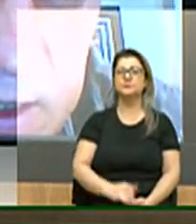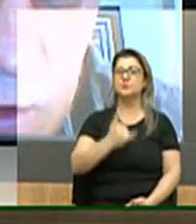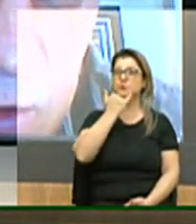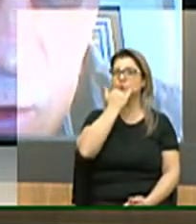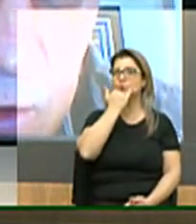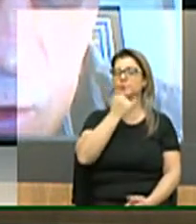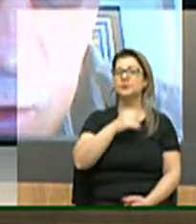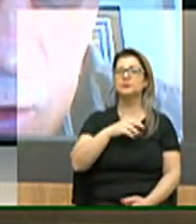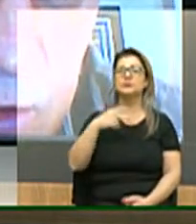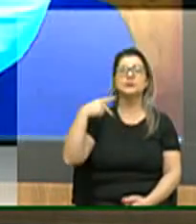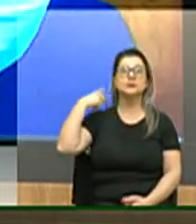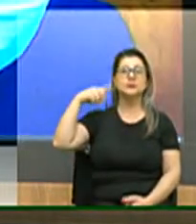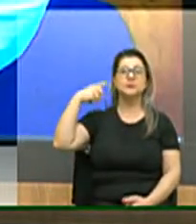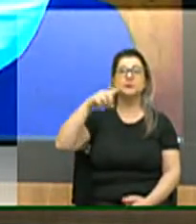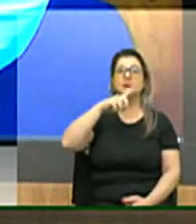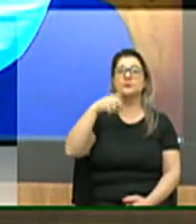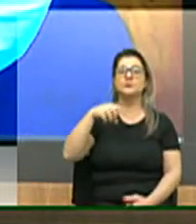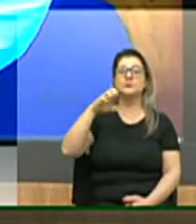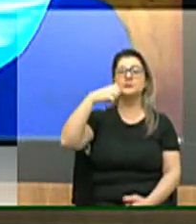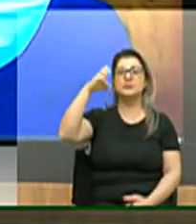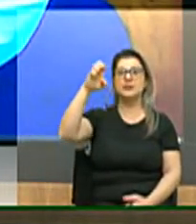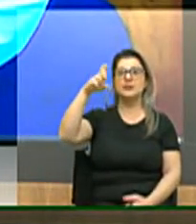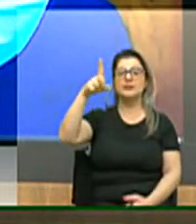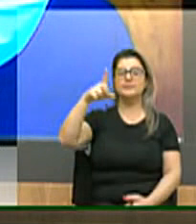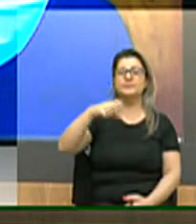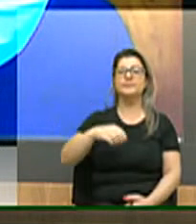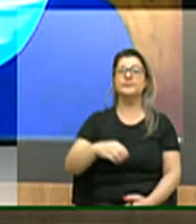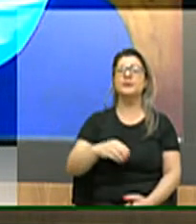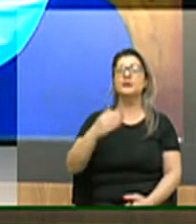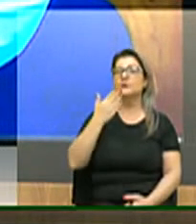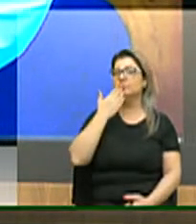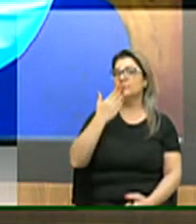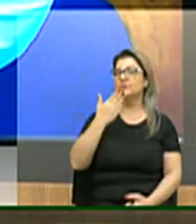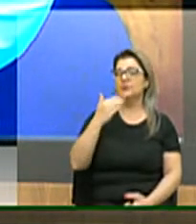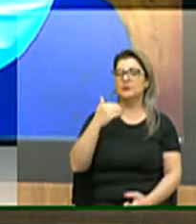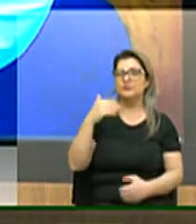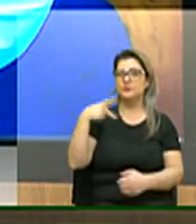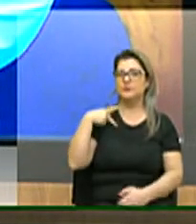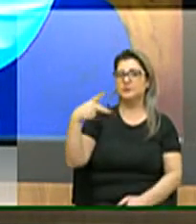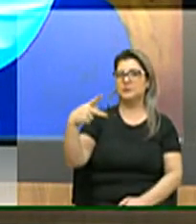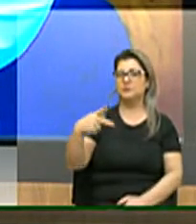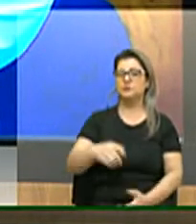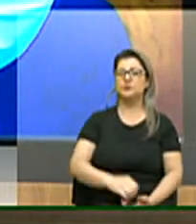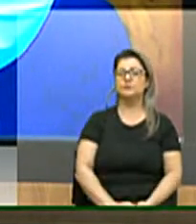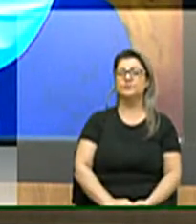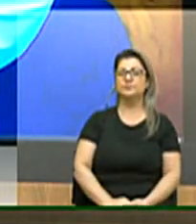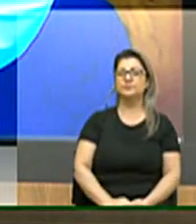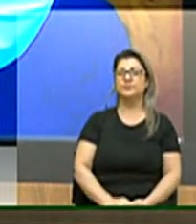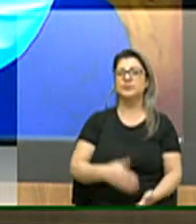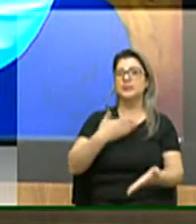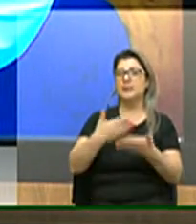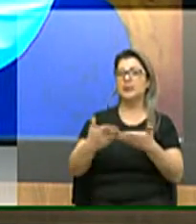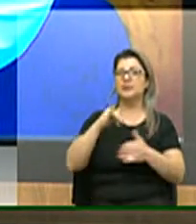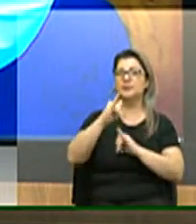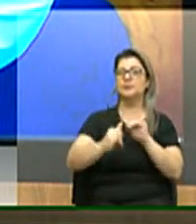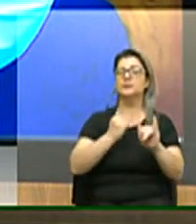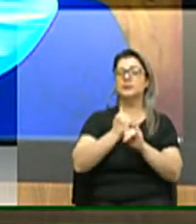Nunes. Favorável, presidente. Caiu o meu rico sinal aqui, mas está tudo bem já.